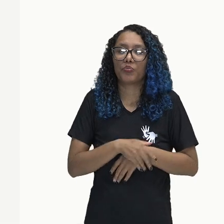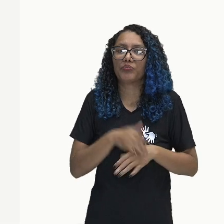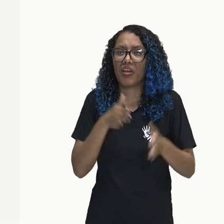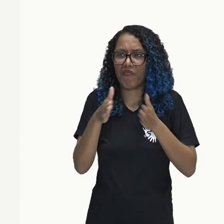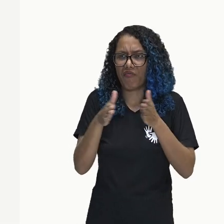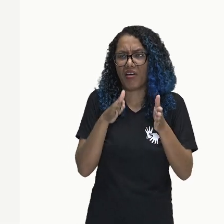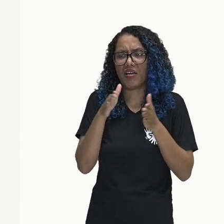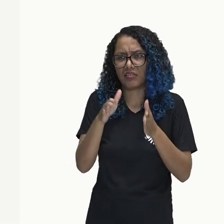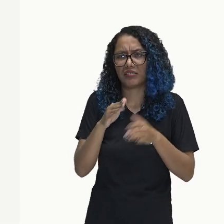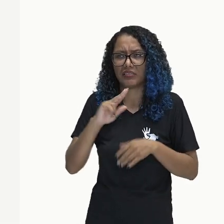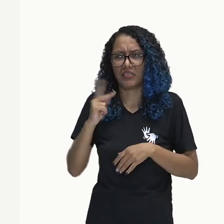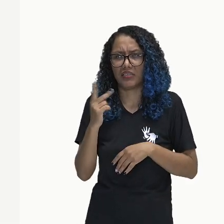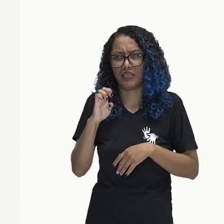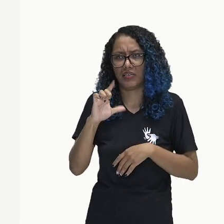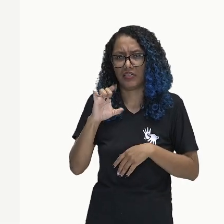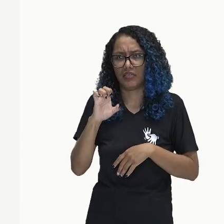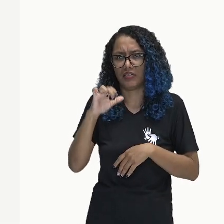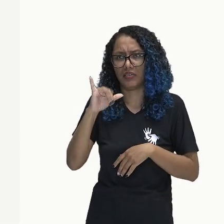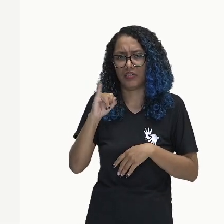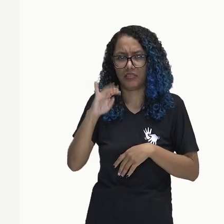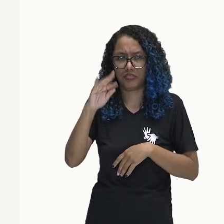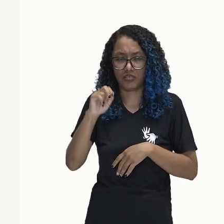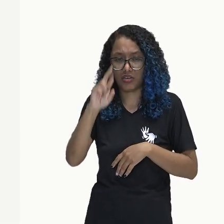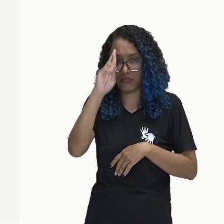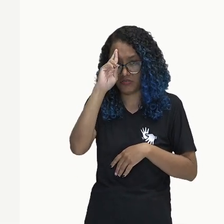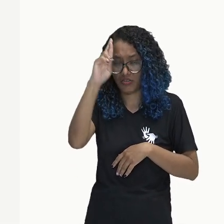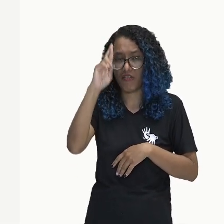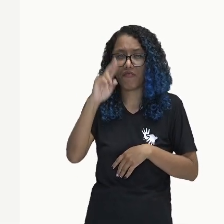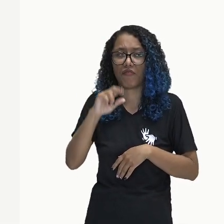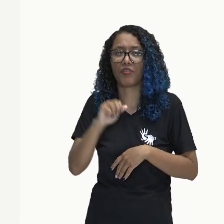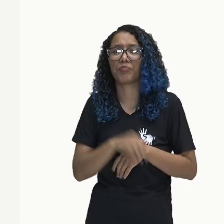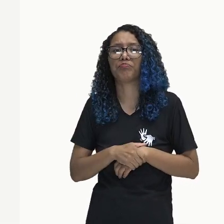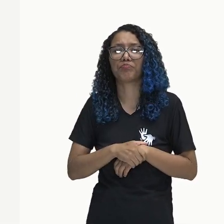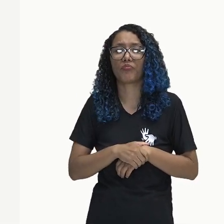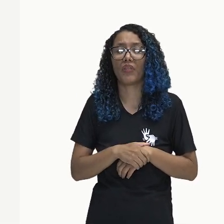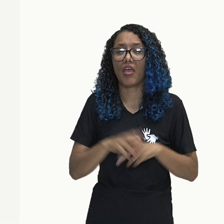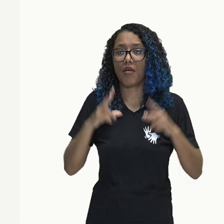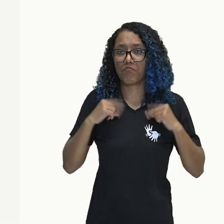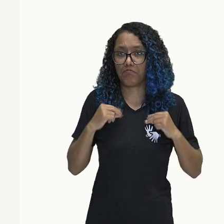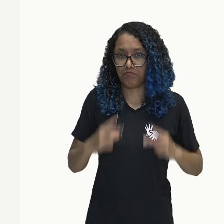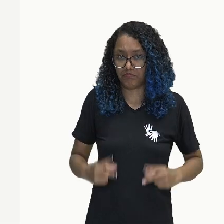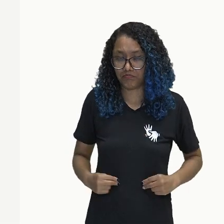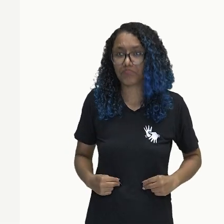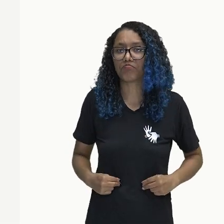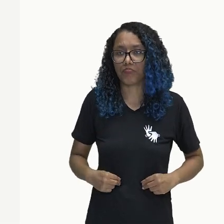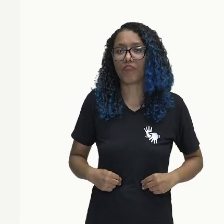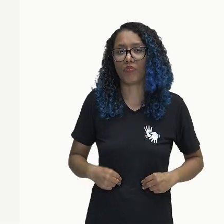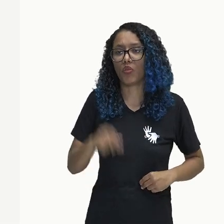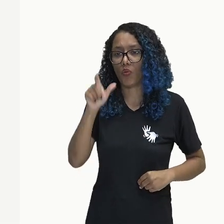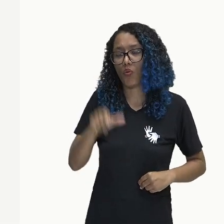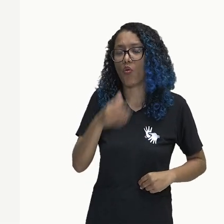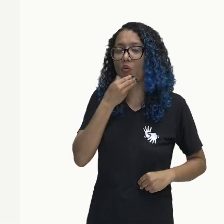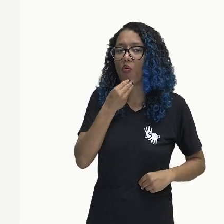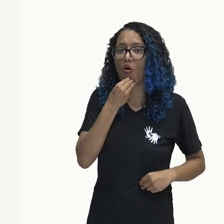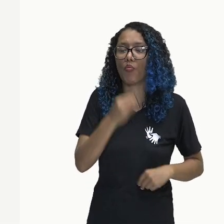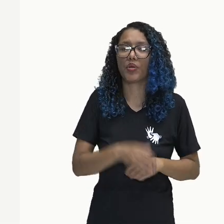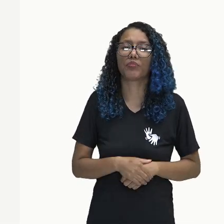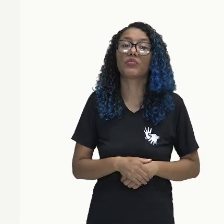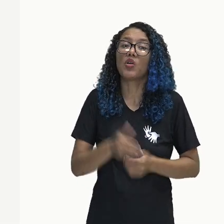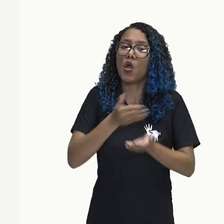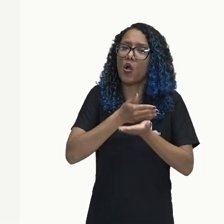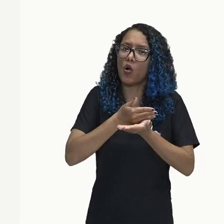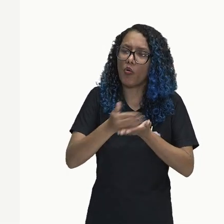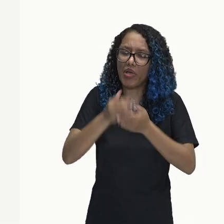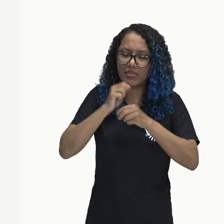helenística, capitaneada ali por Alexandre Magno, Alexandre o Grande, a cultura grega vai se expandir para